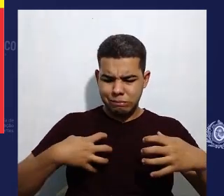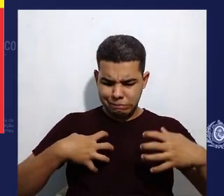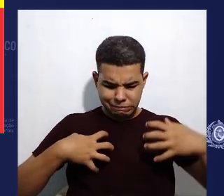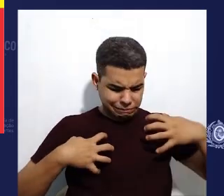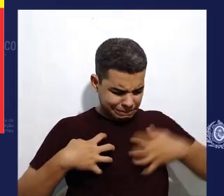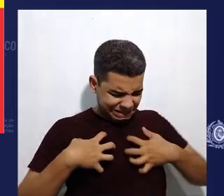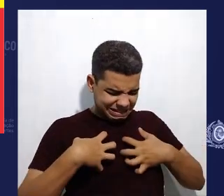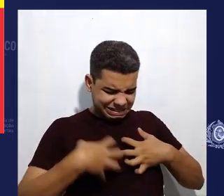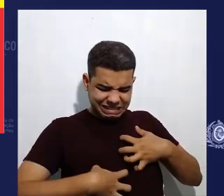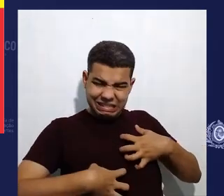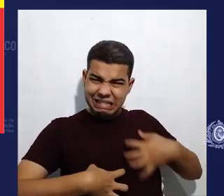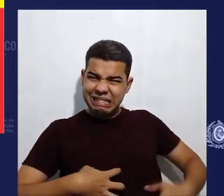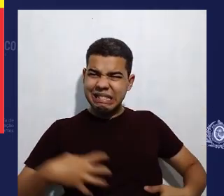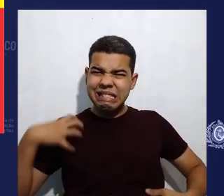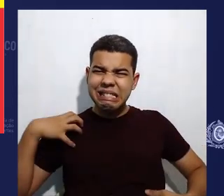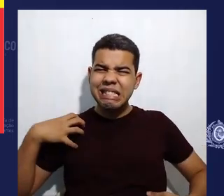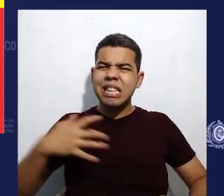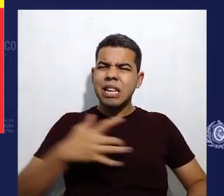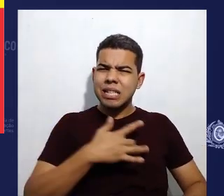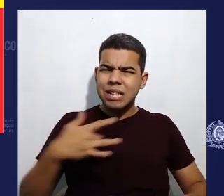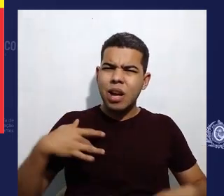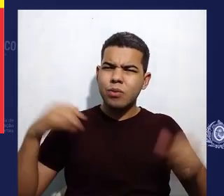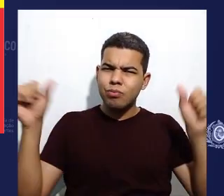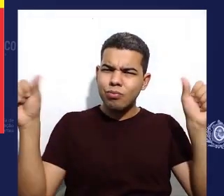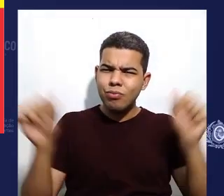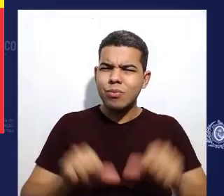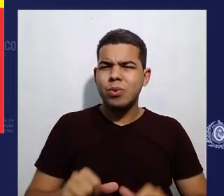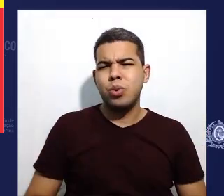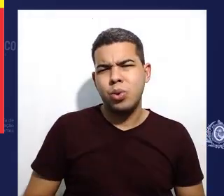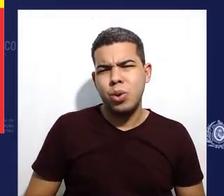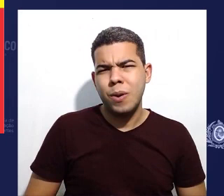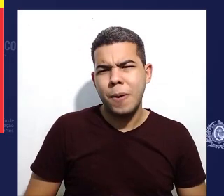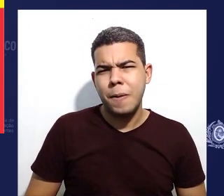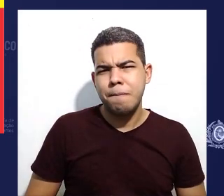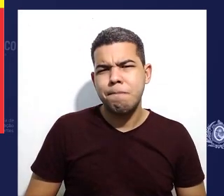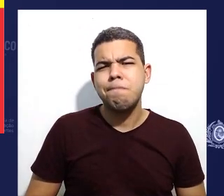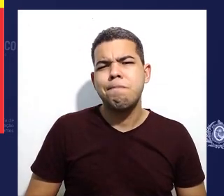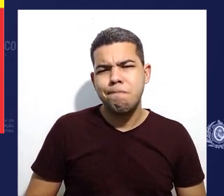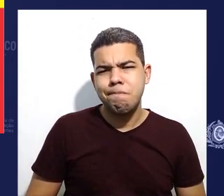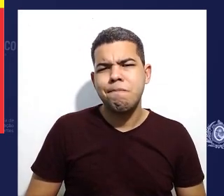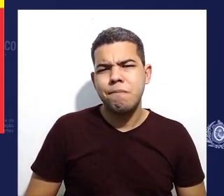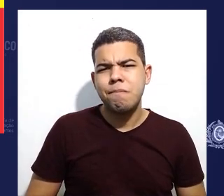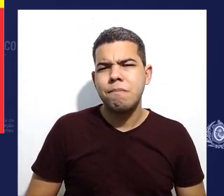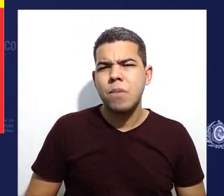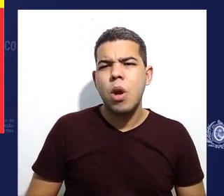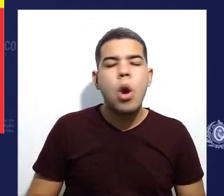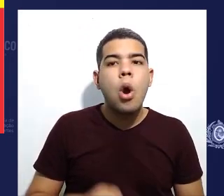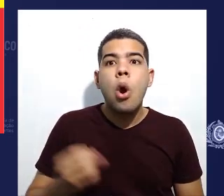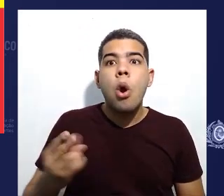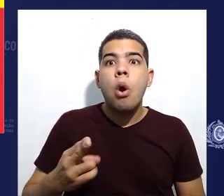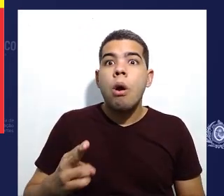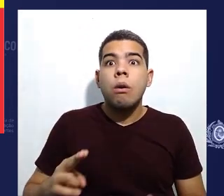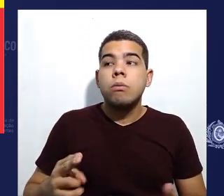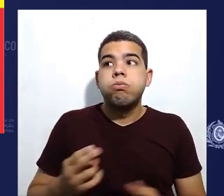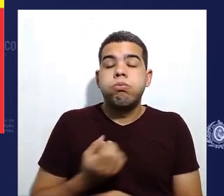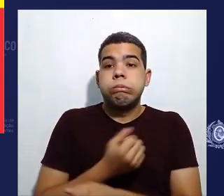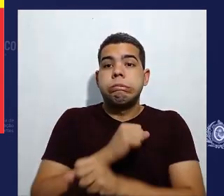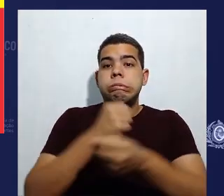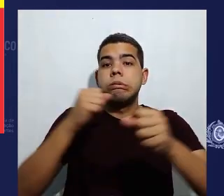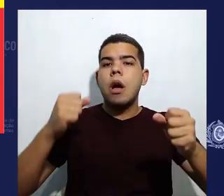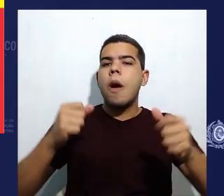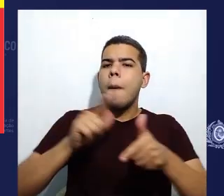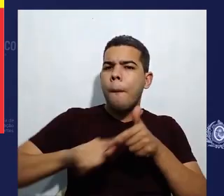pode causar aí diversos impactos na sua saúde. Então, desde a eficácia do tratamento até mesmo